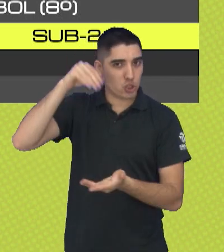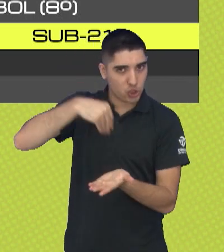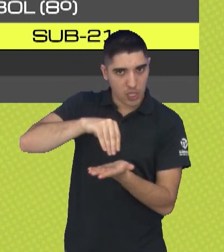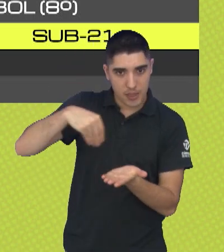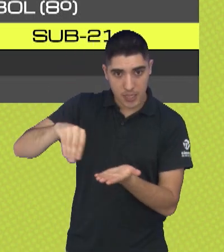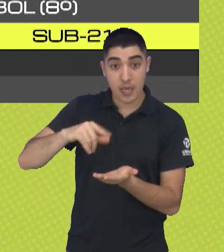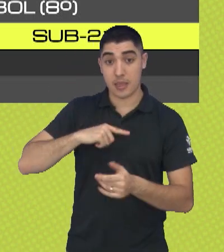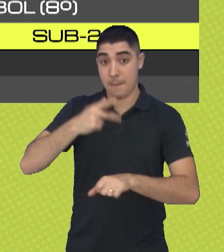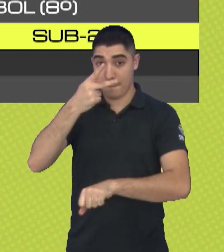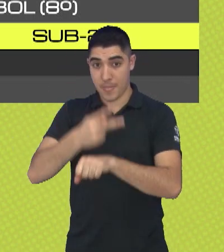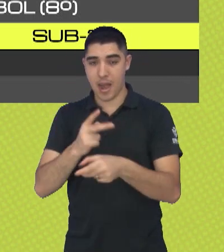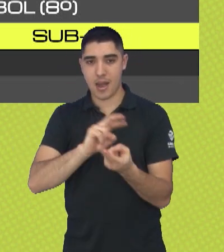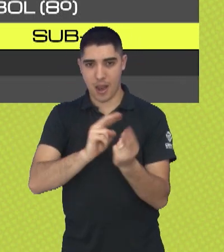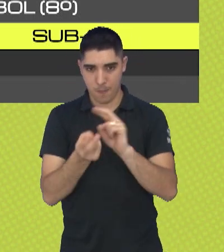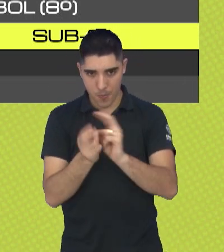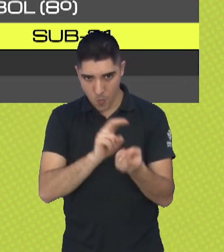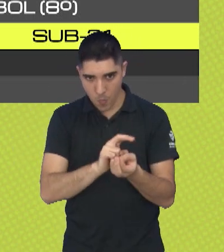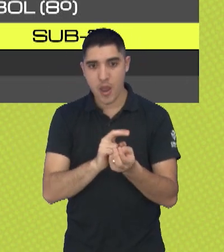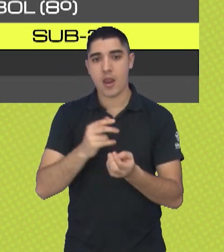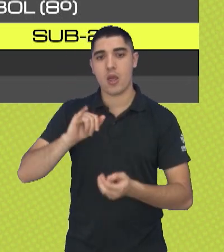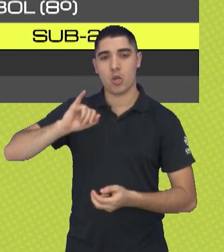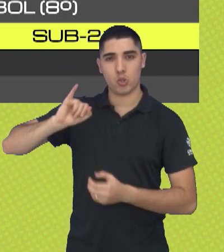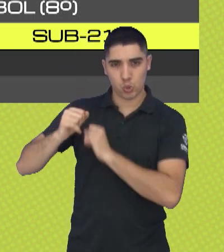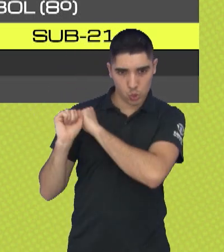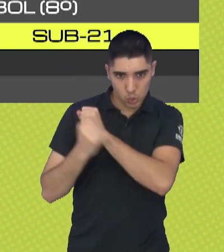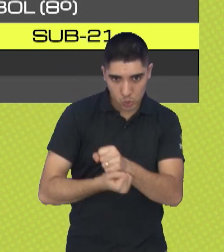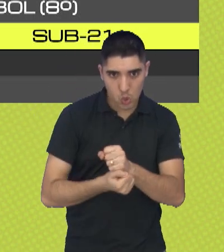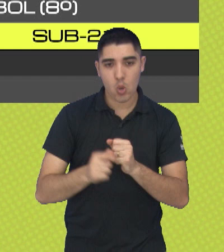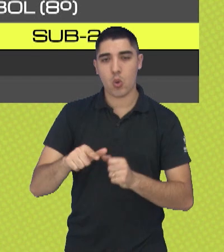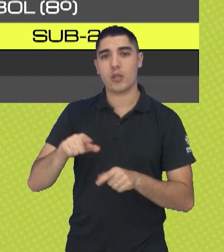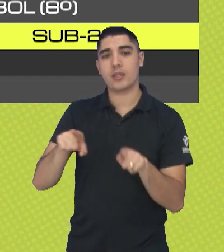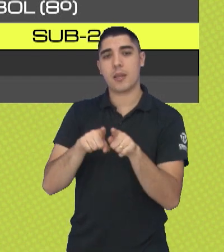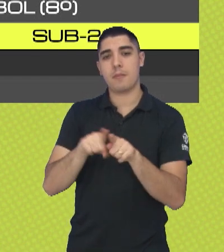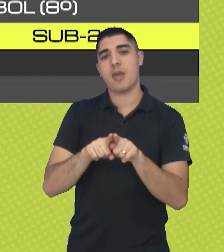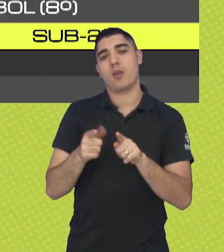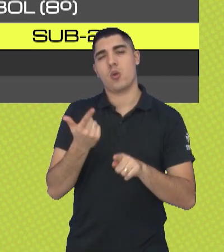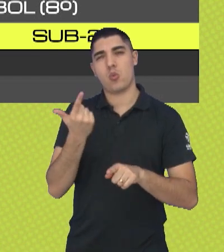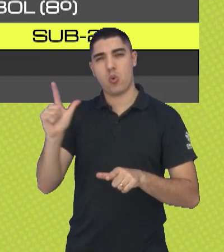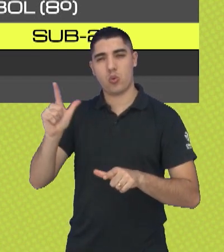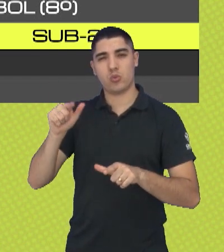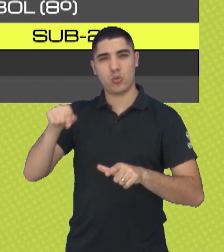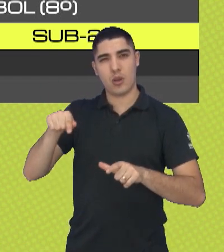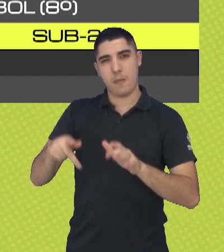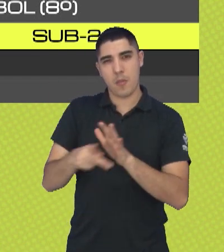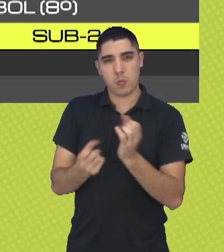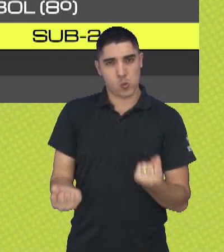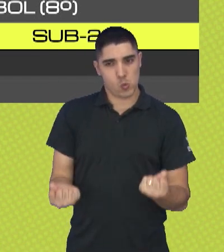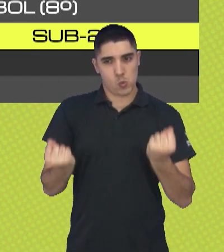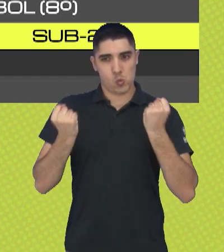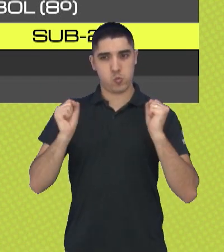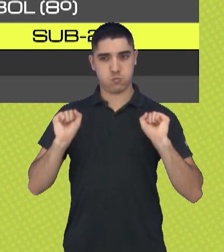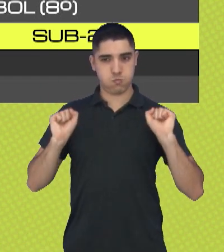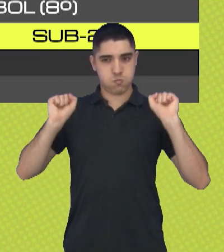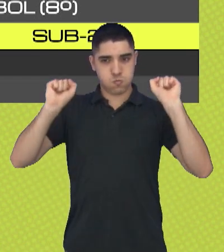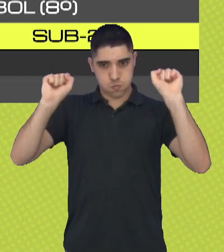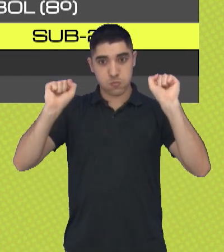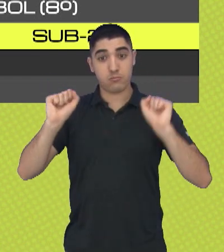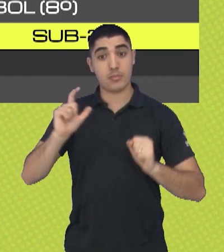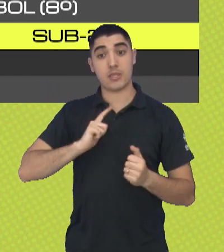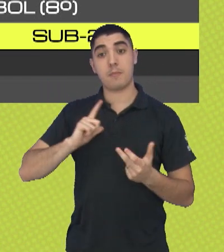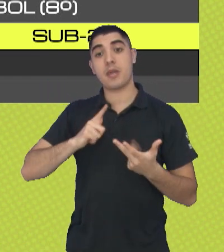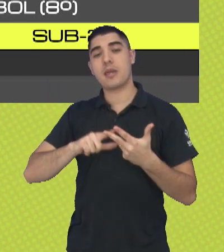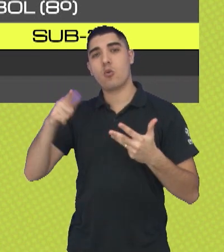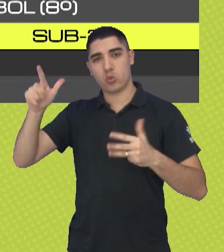ali, ó, prata na capoeira, no judô e no supino, bronze na ginástica rítmica e os outros aqui, ó, atletismo masculino e feminino, além do biribol.